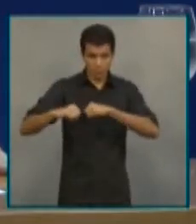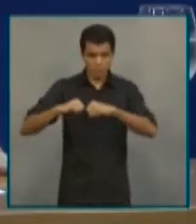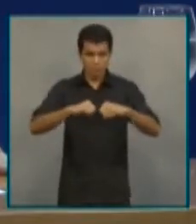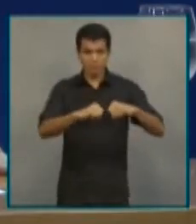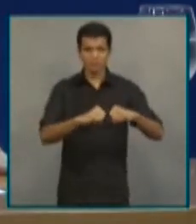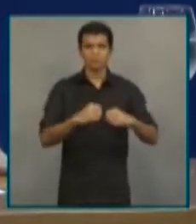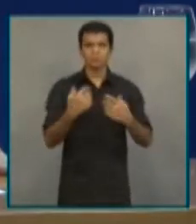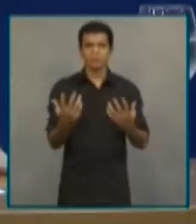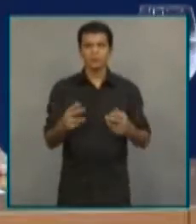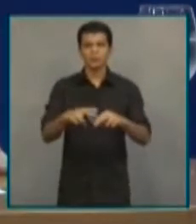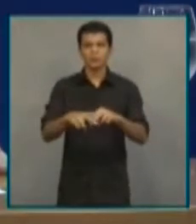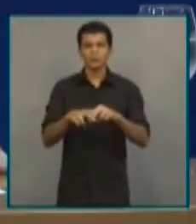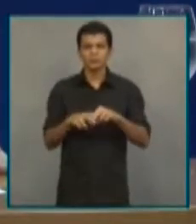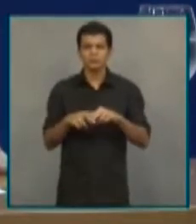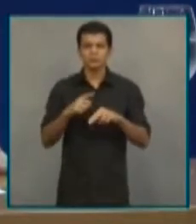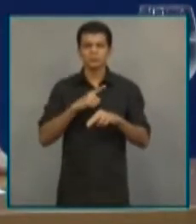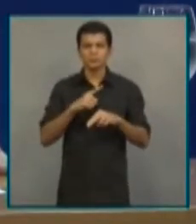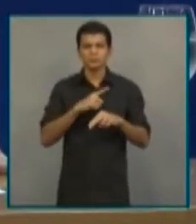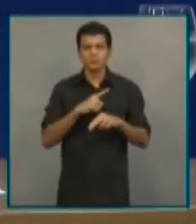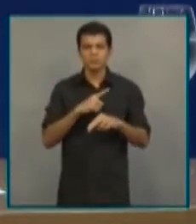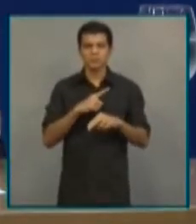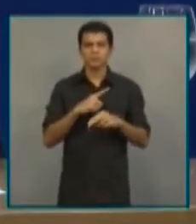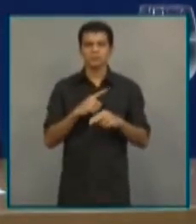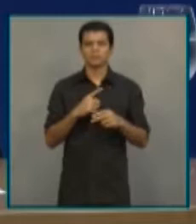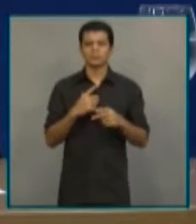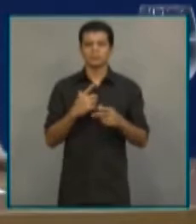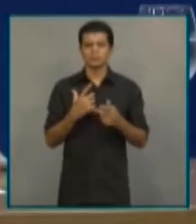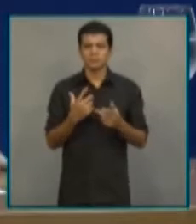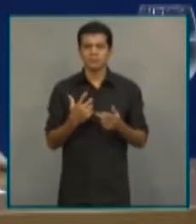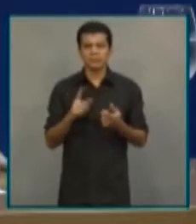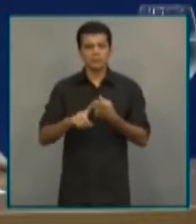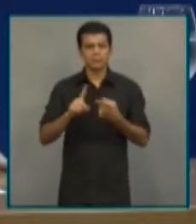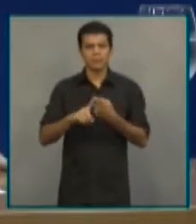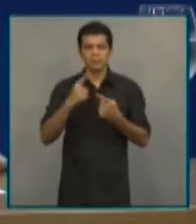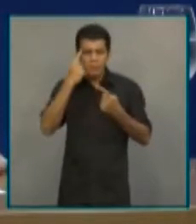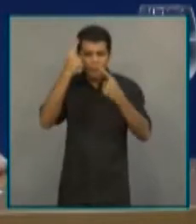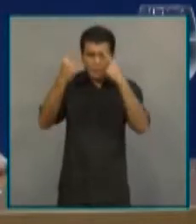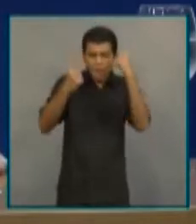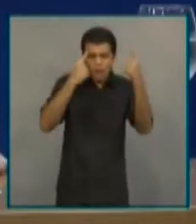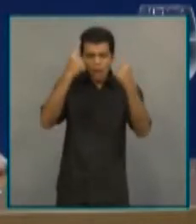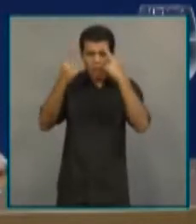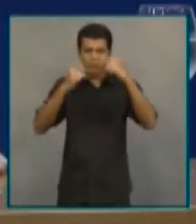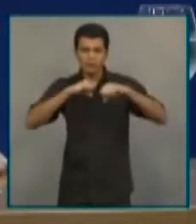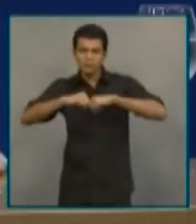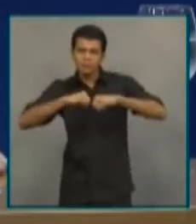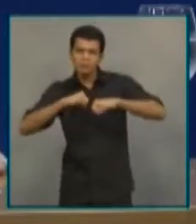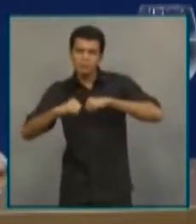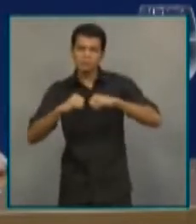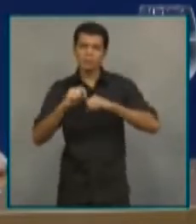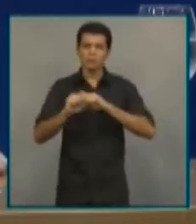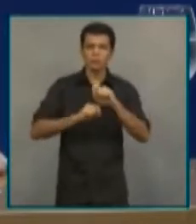que a advocacia espera de todos nós. É o debate de ideias e a construção de uma advocacia